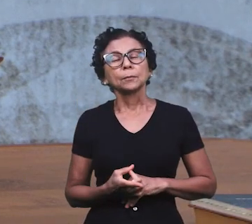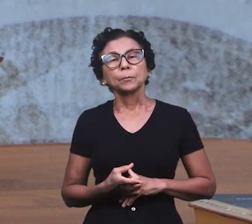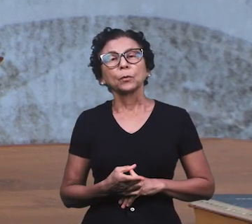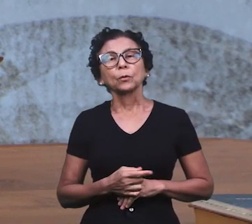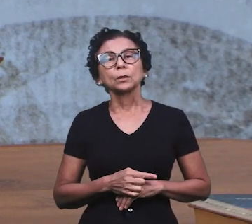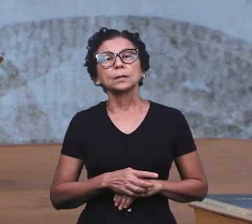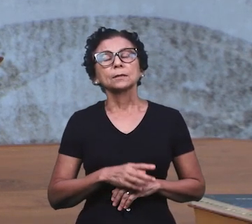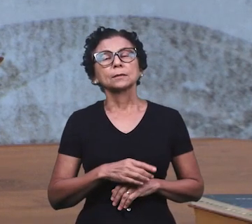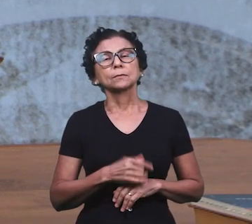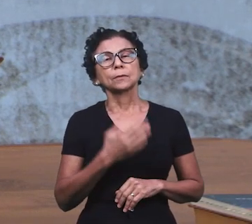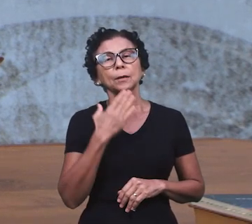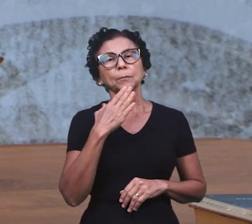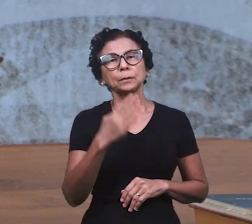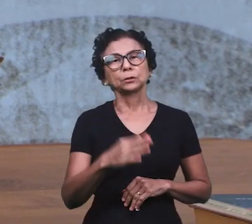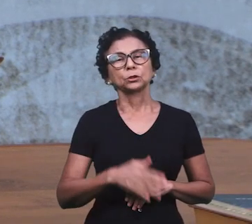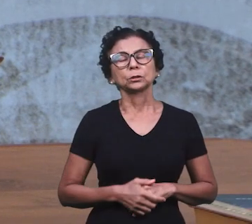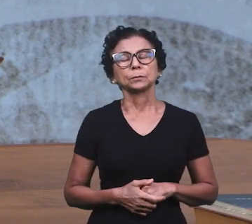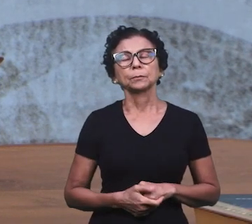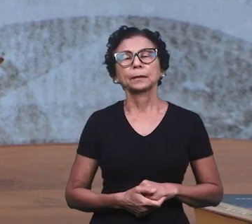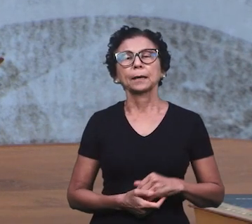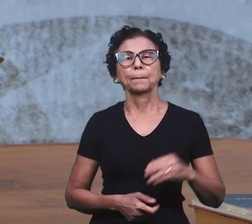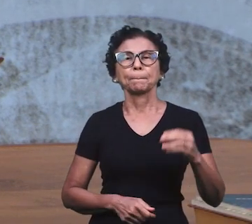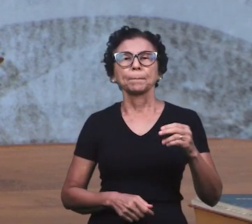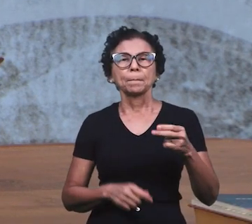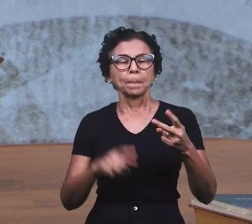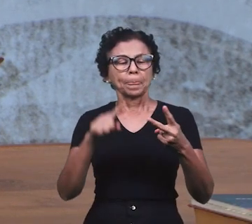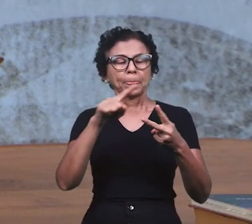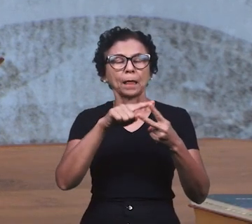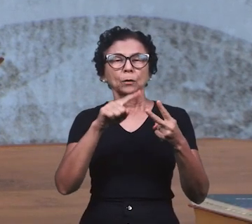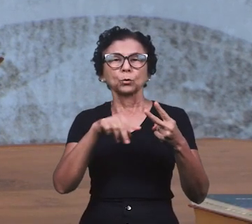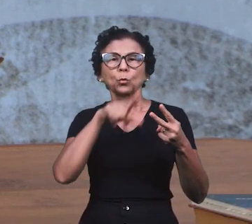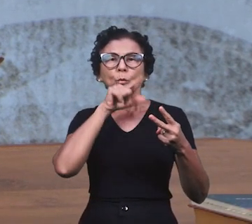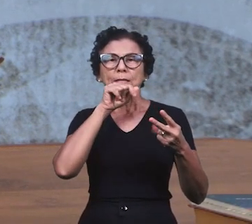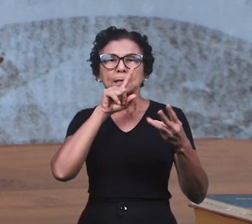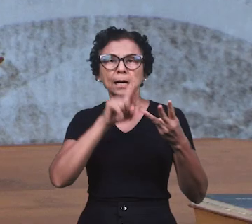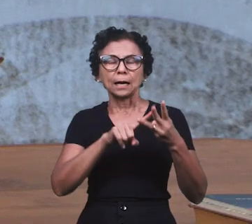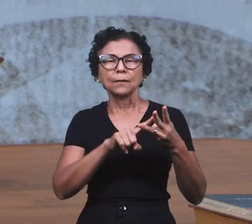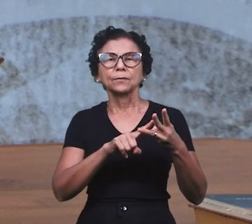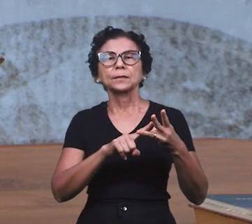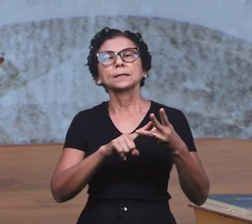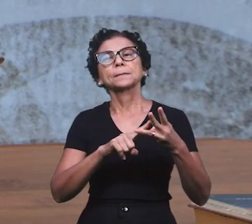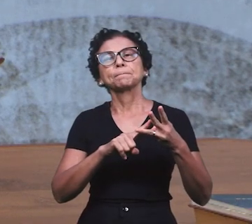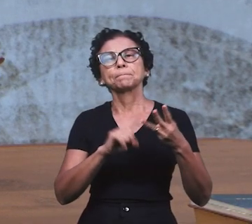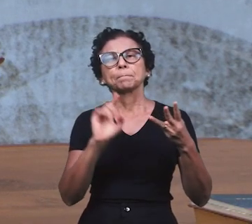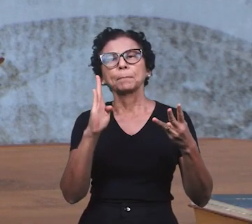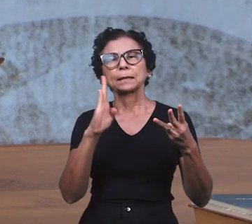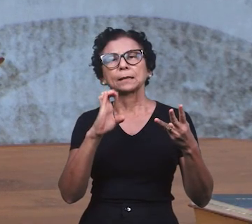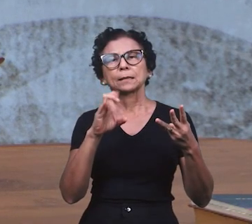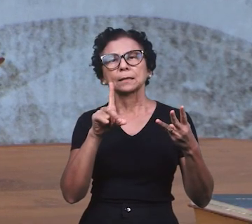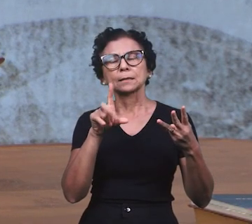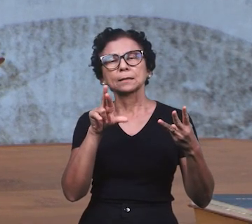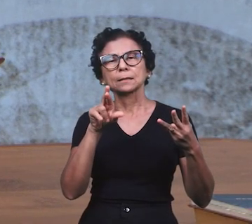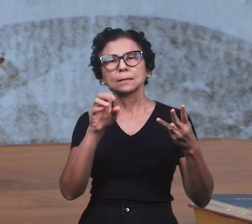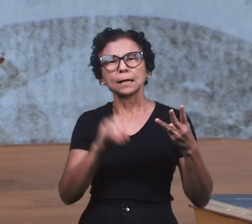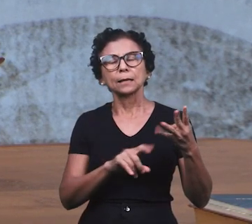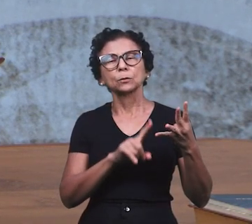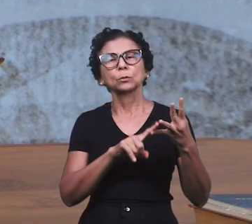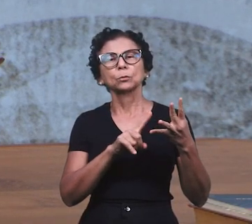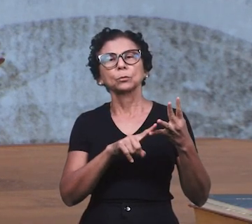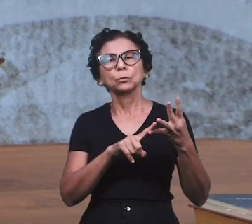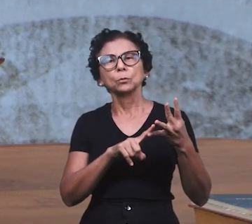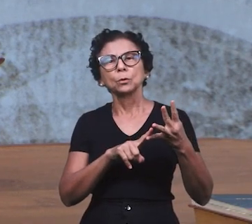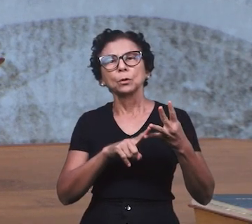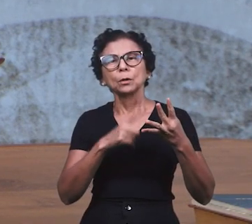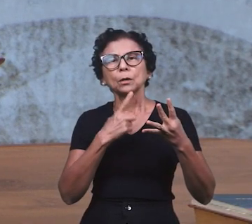2 aves, e pau de cedro, e carmesim, e isopo, e degolará uma ave num vaso